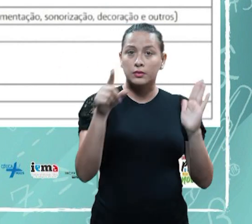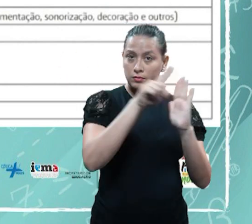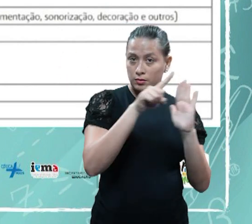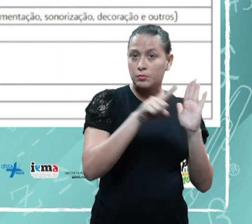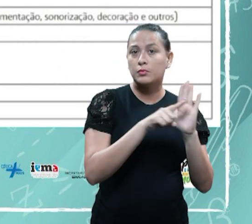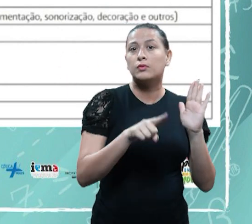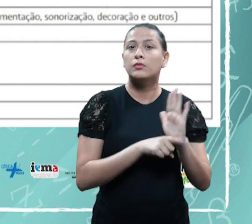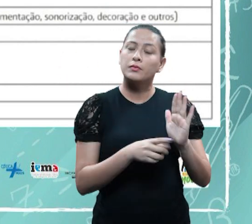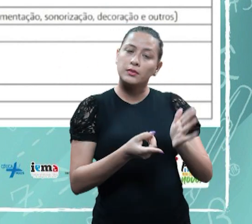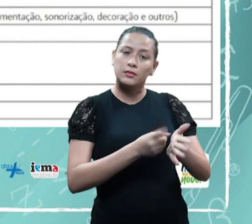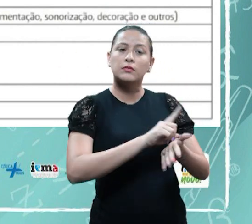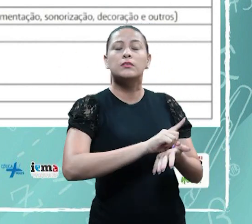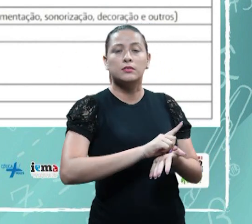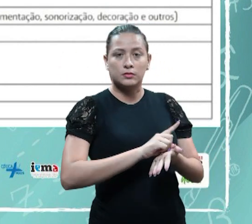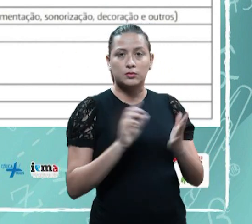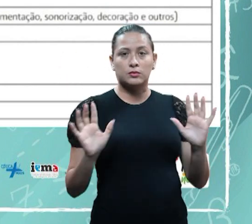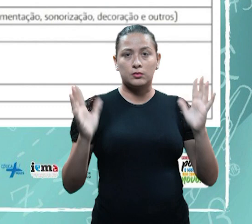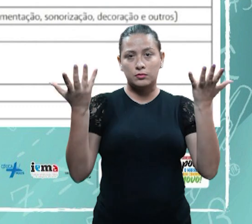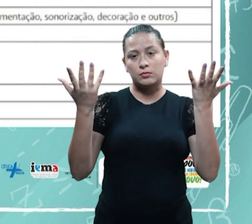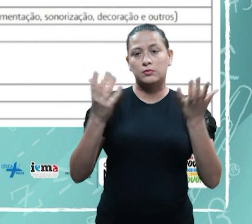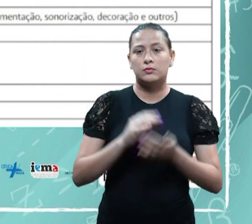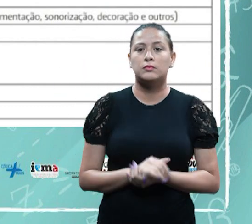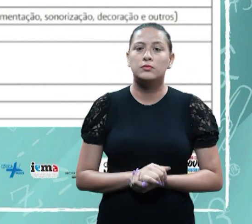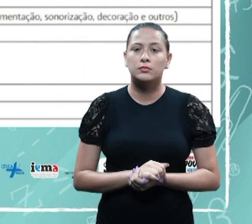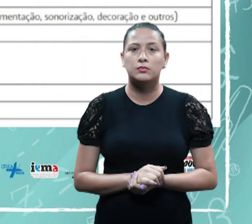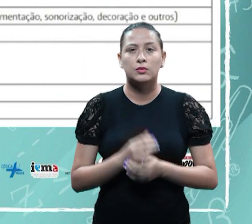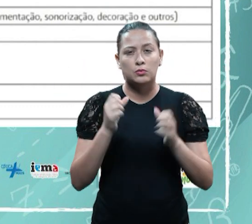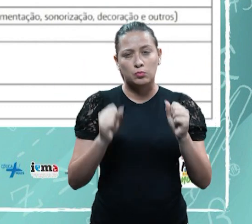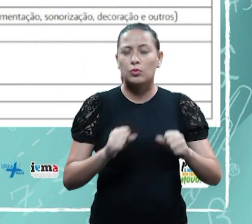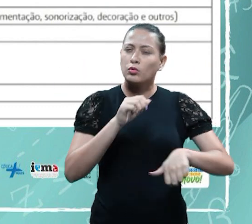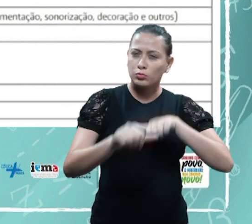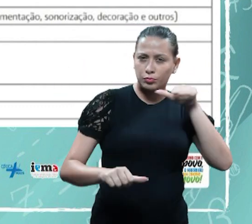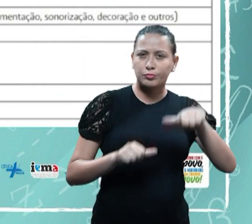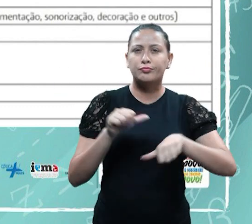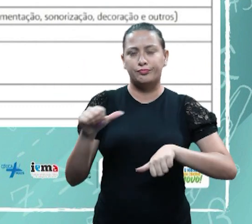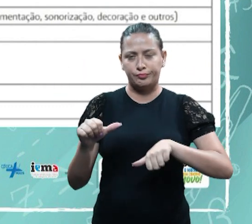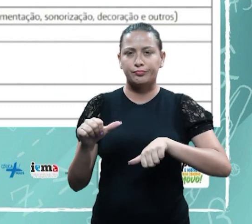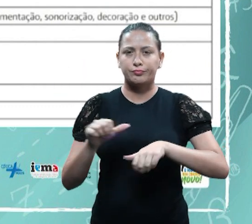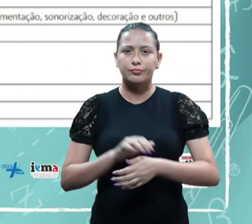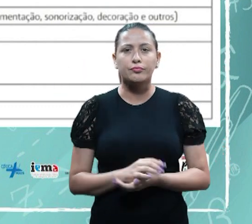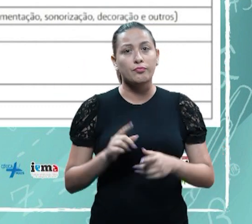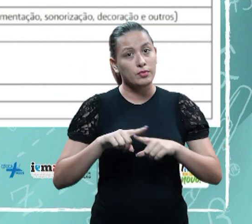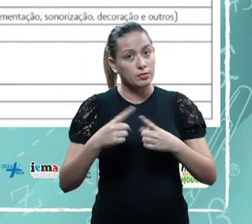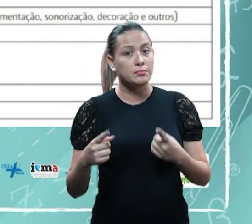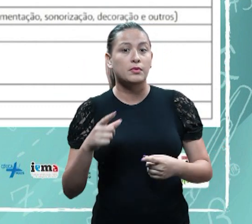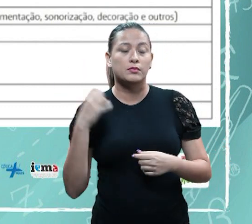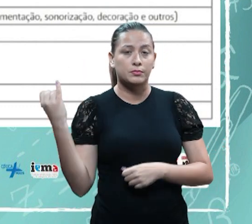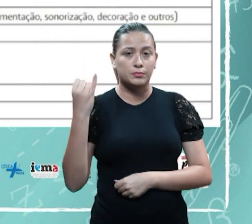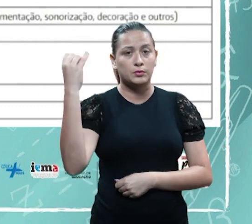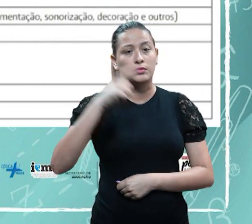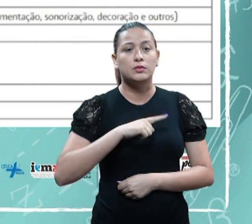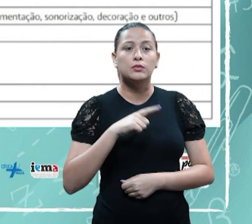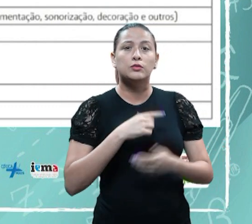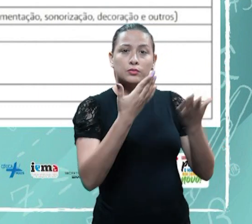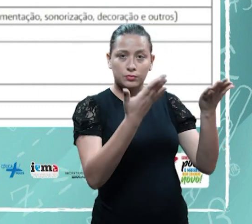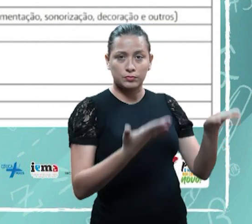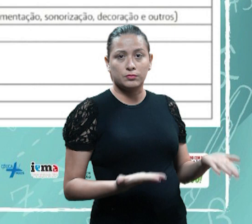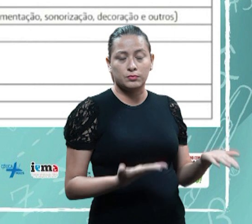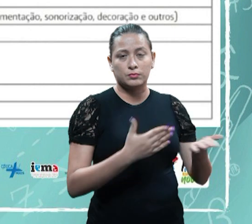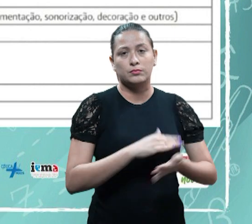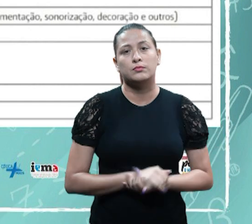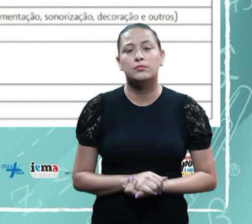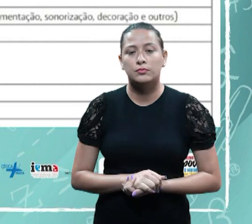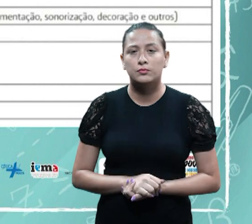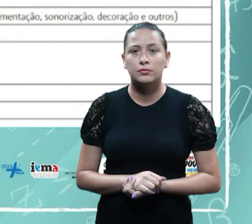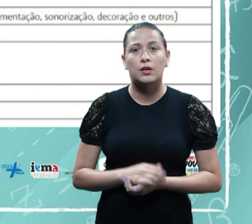claro, né, preliminar do evento, que ela pode modificar com o tempo, né, mas é importante a gente ter esse roteiro. A